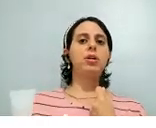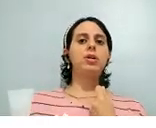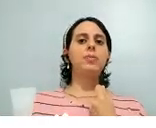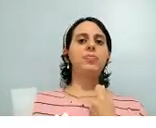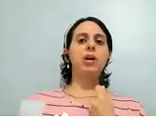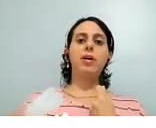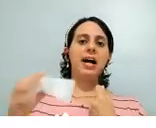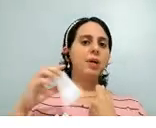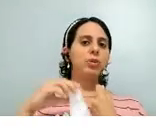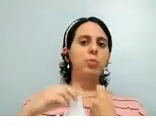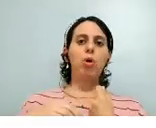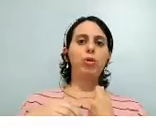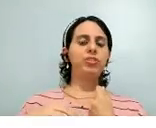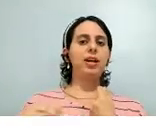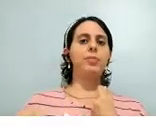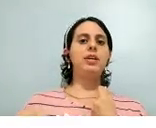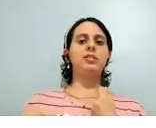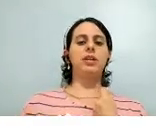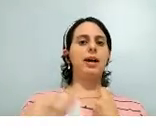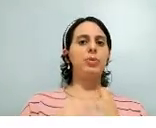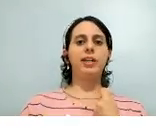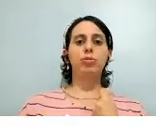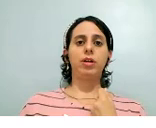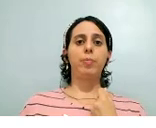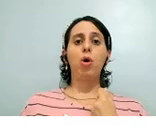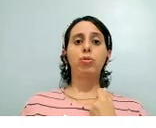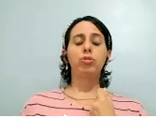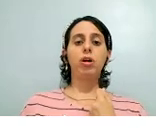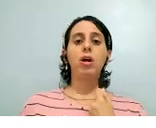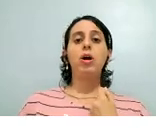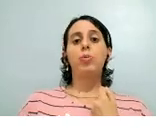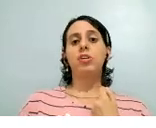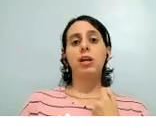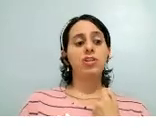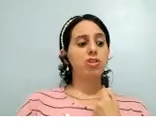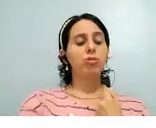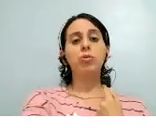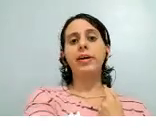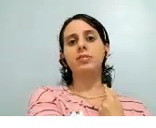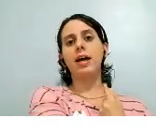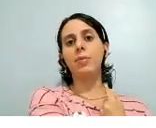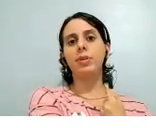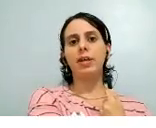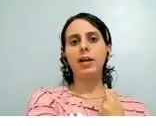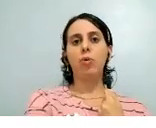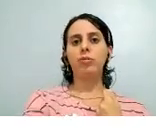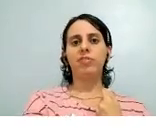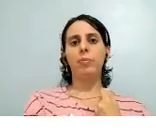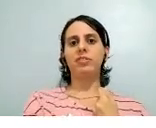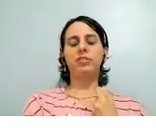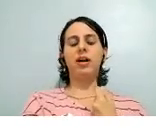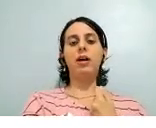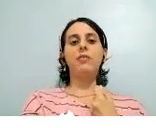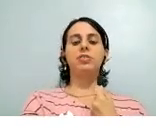reutilizável. Então, cabe no bolso da camisa, cabe dentro da bolsa, porque a gente nunca sabe, né, quando